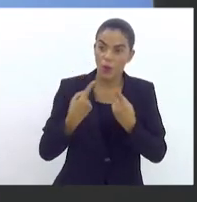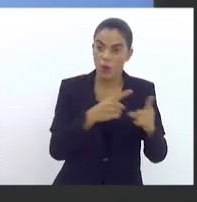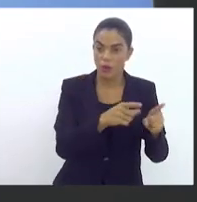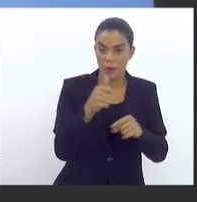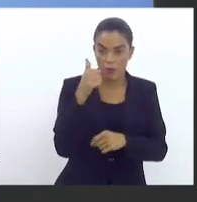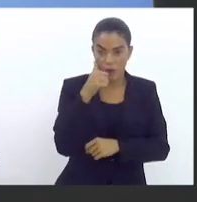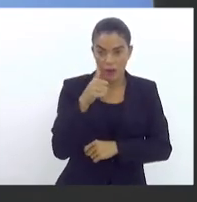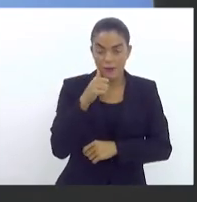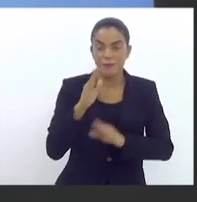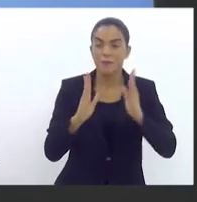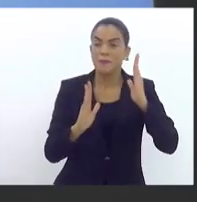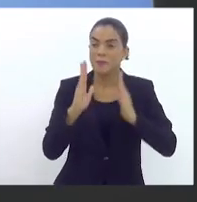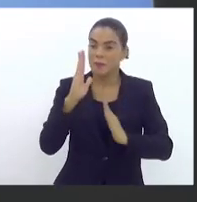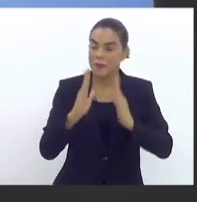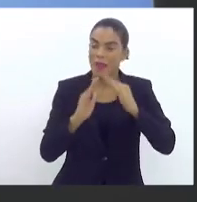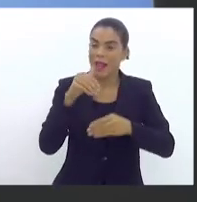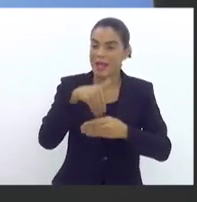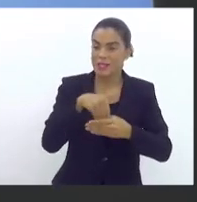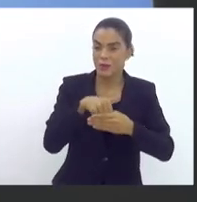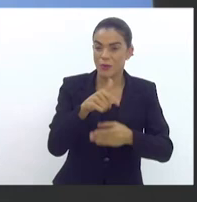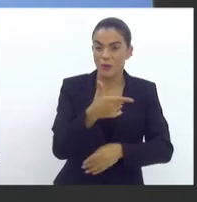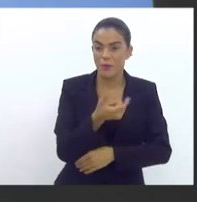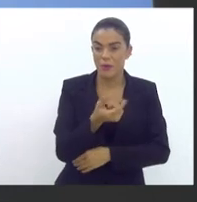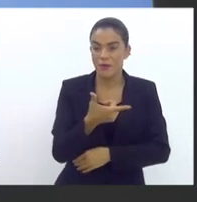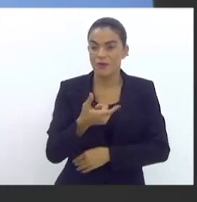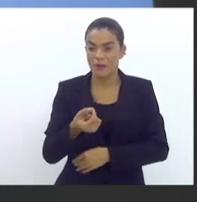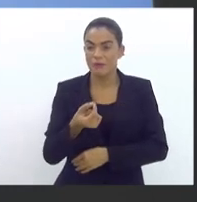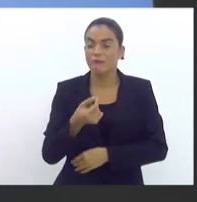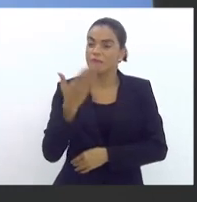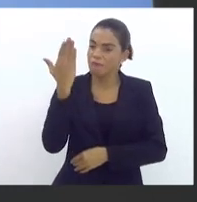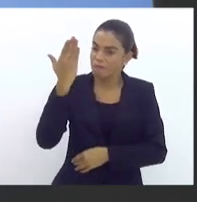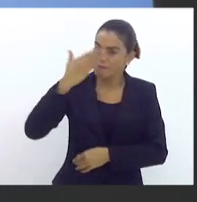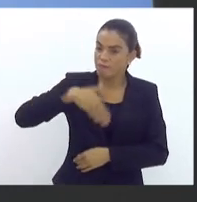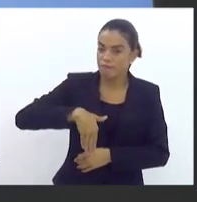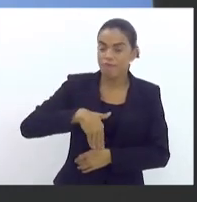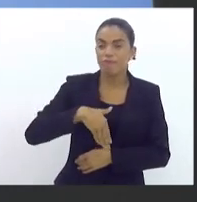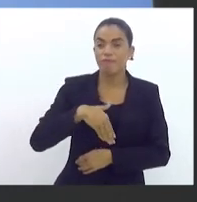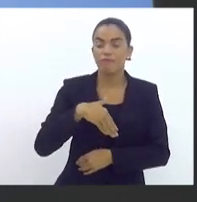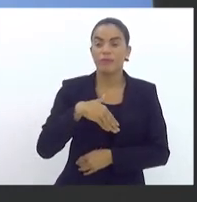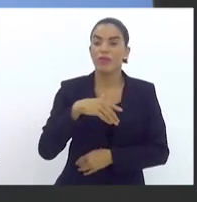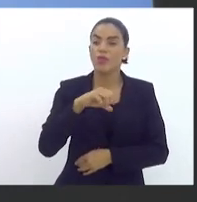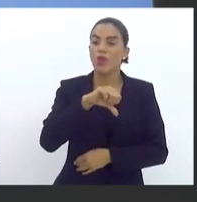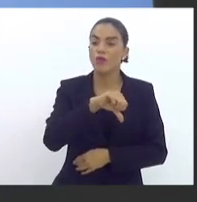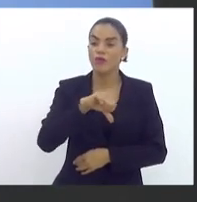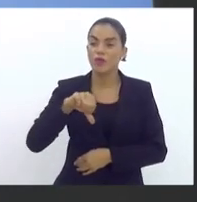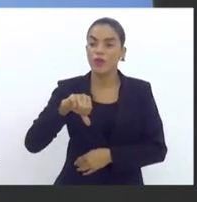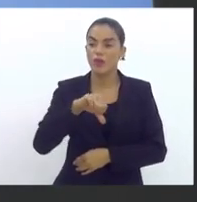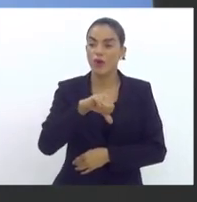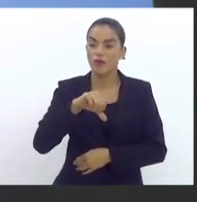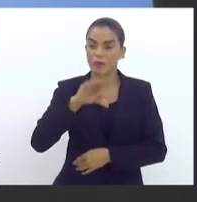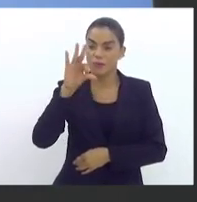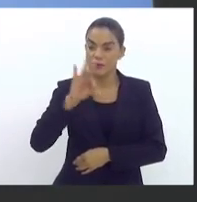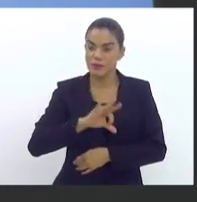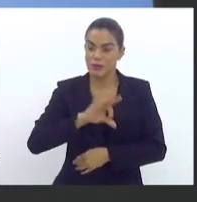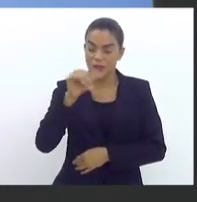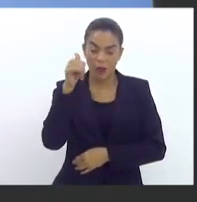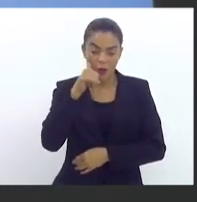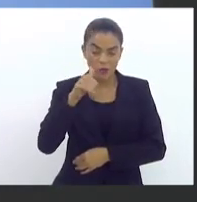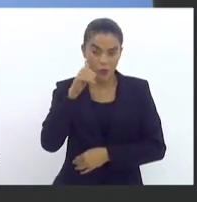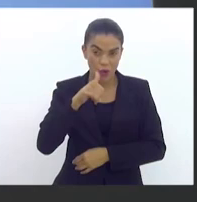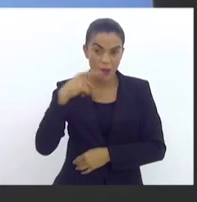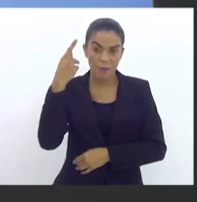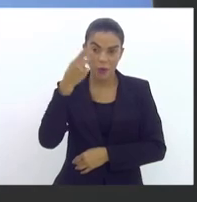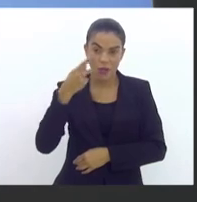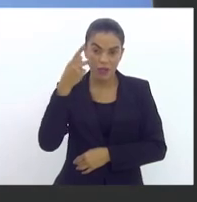e nas eleições 2020 né foi constatado que 99% das candidatas